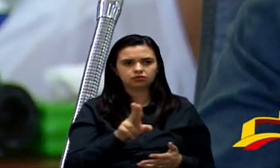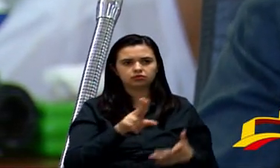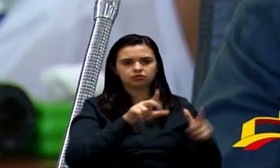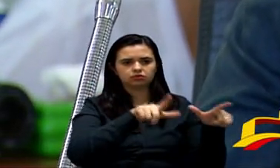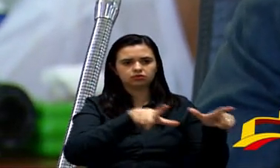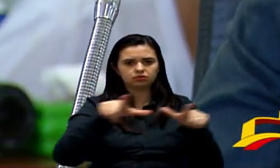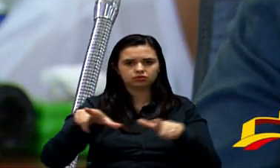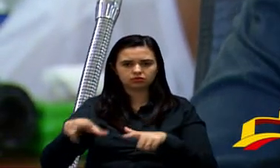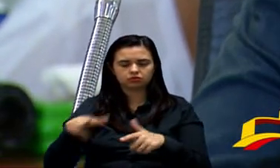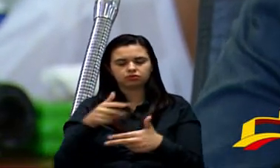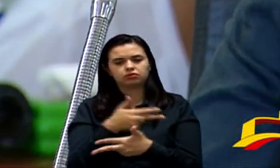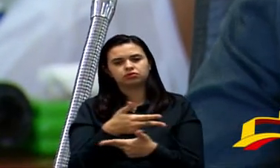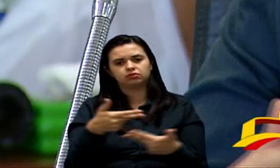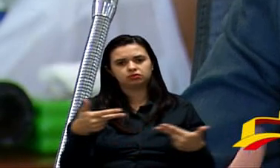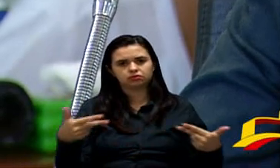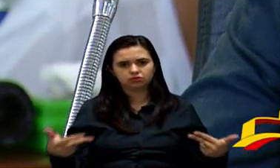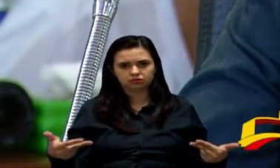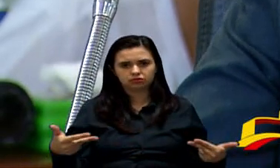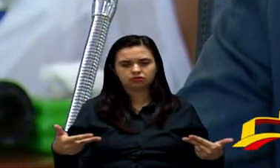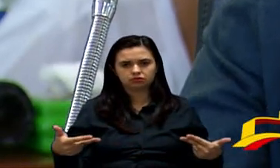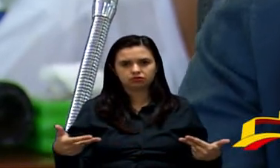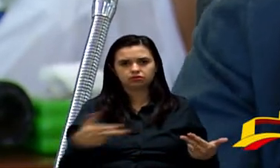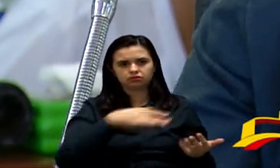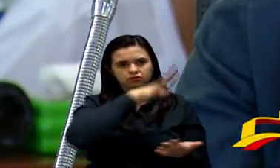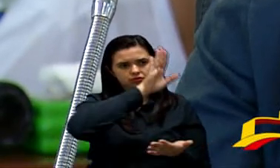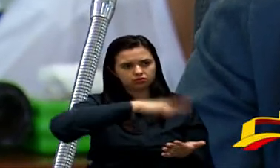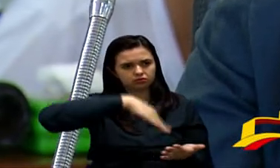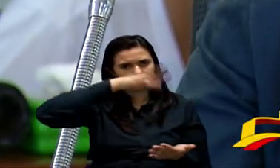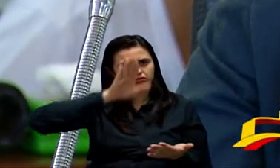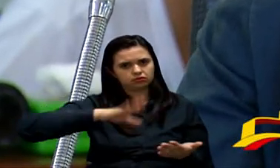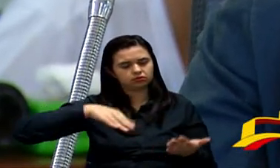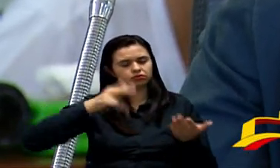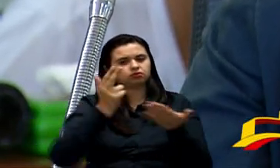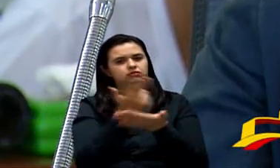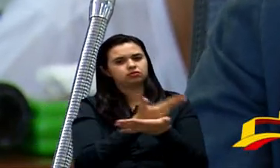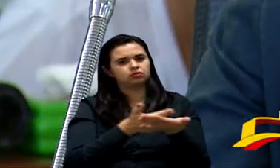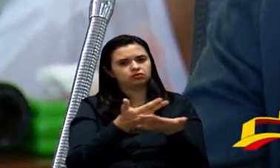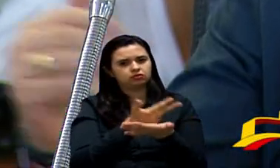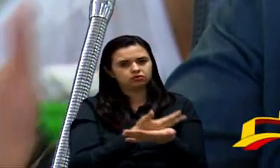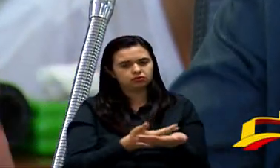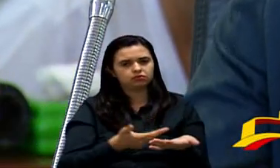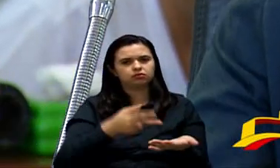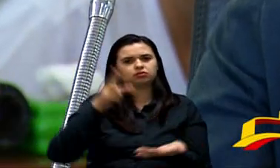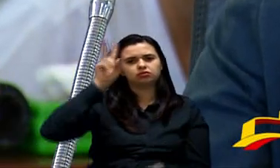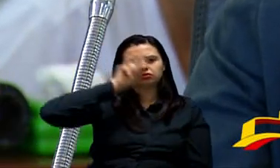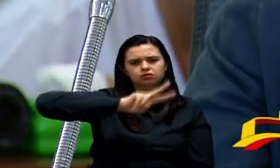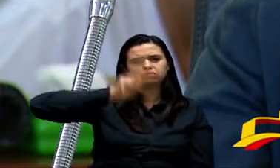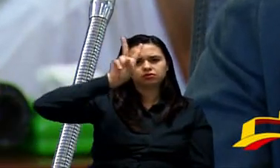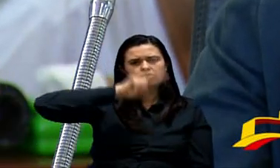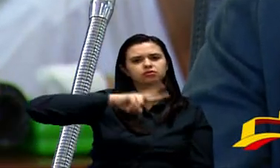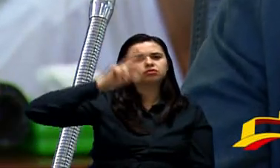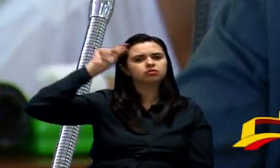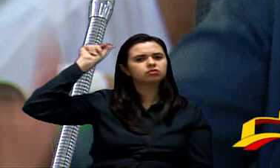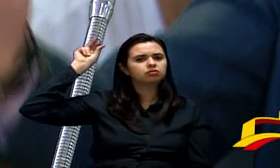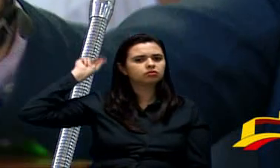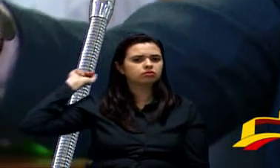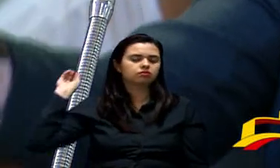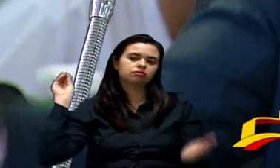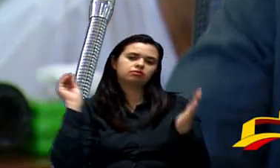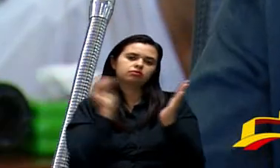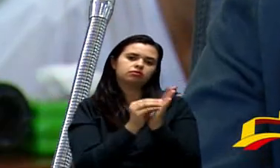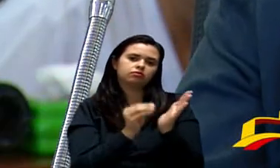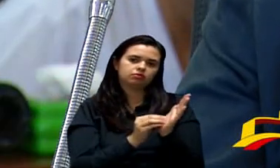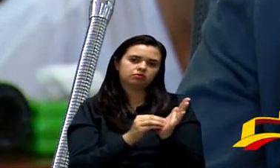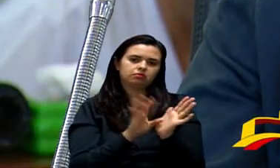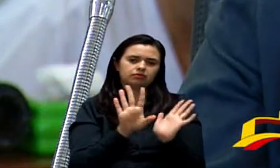grafite, para a arte, claro que sem ideologia política, voltado ali em registrar passagens da cidade, arte, etc. para não acontecer, por